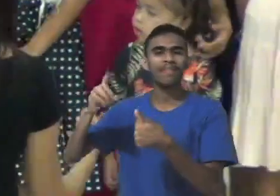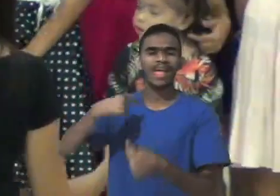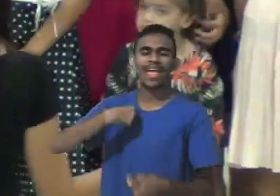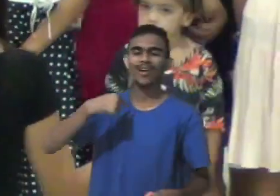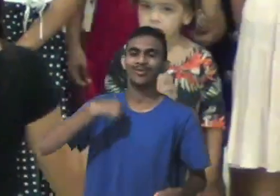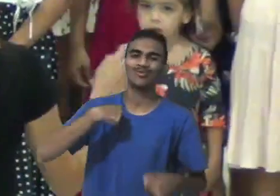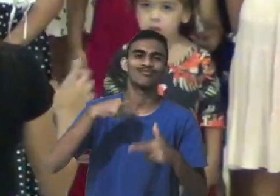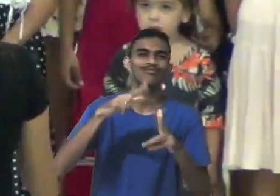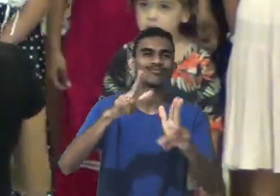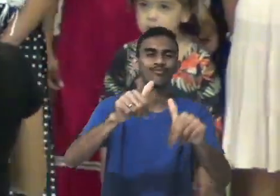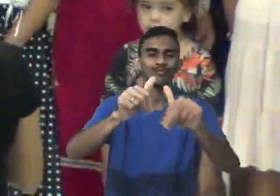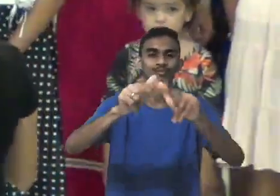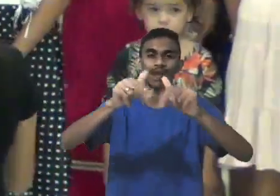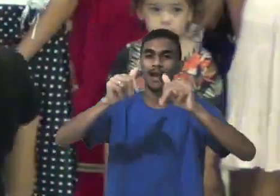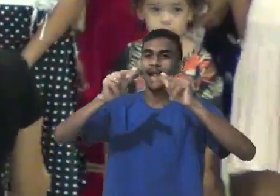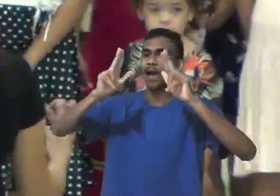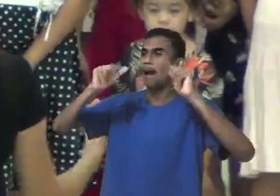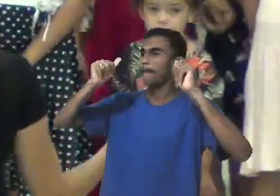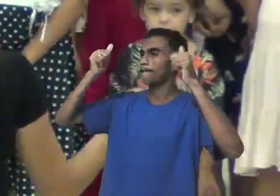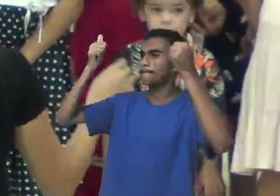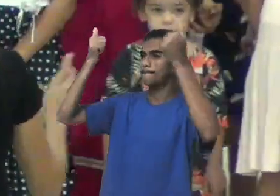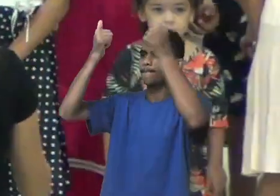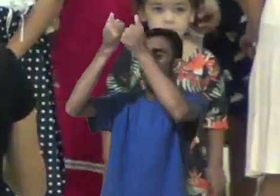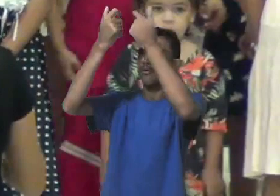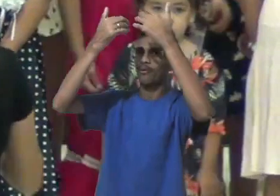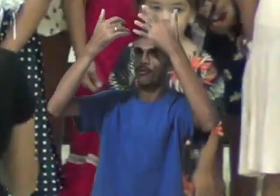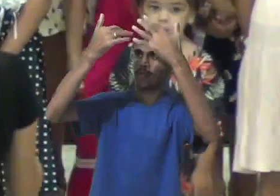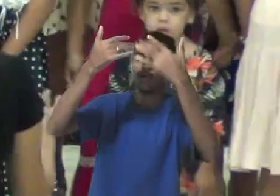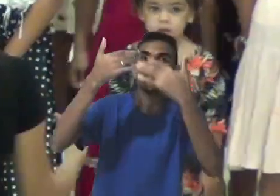tão incrível que jamais eu